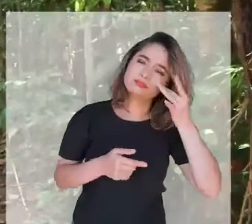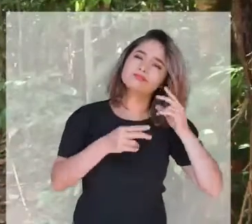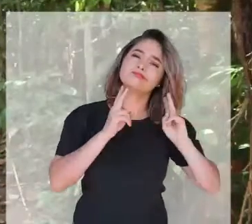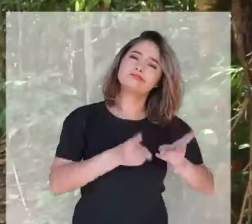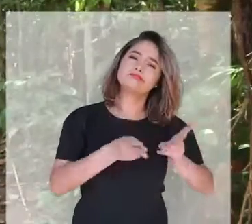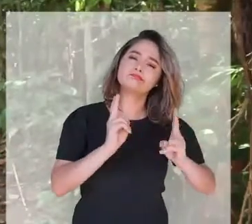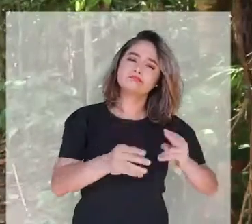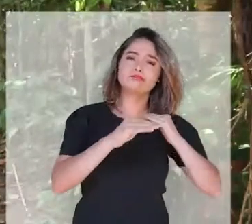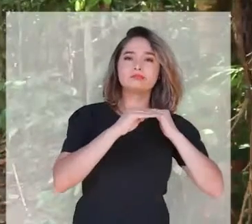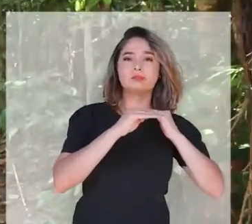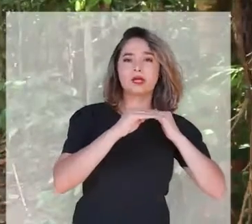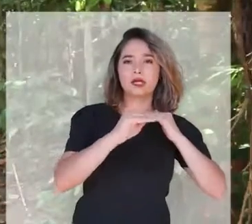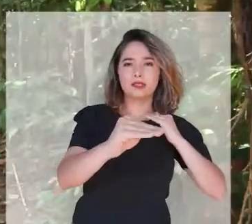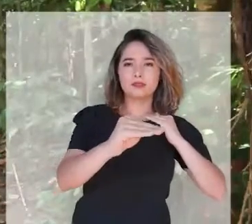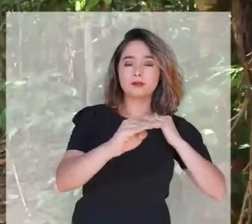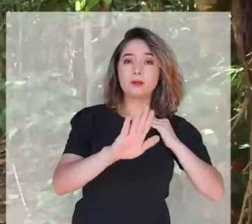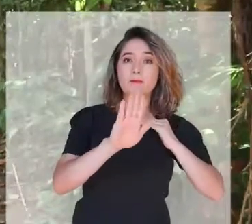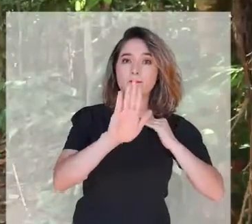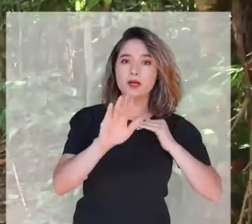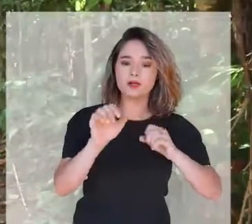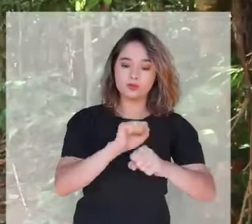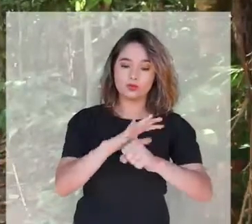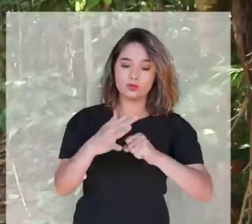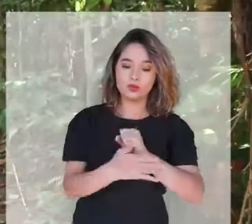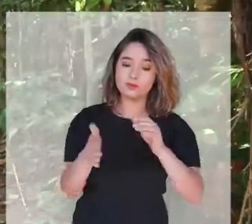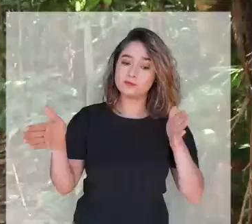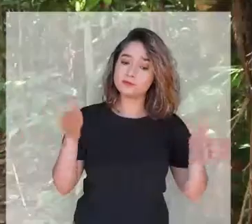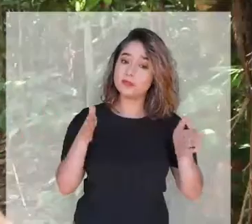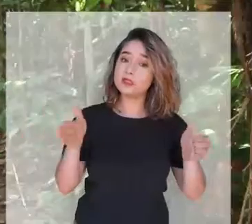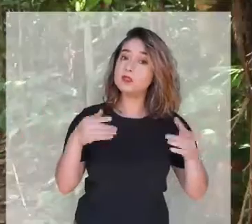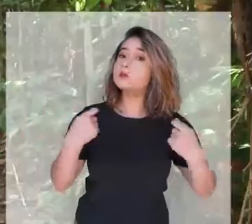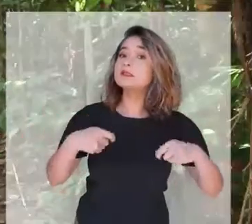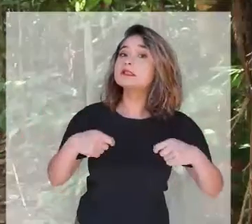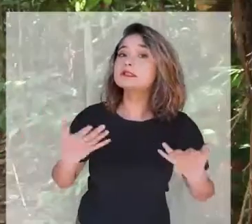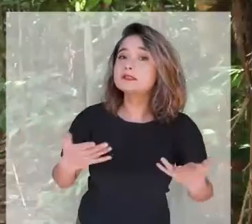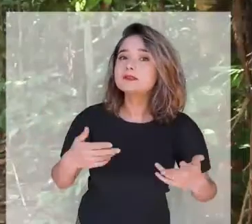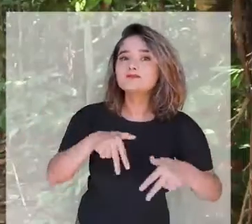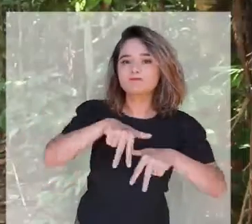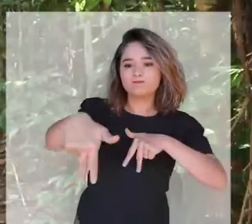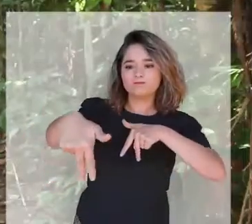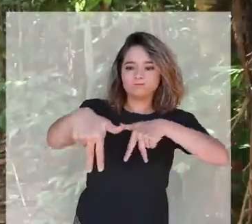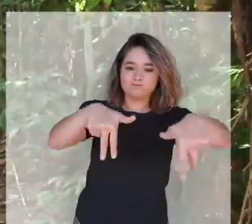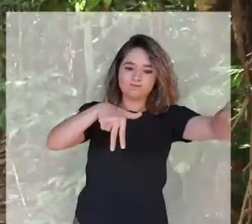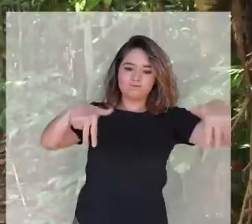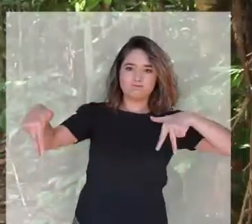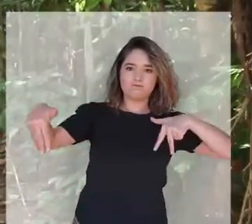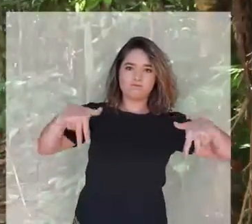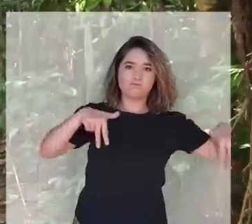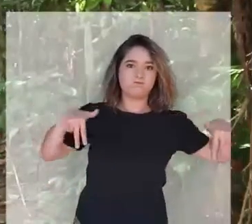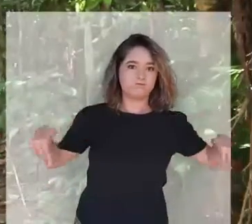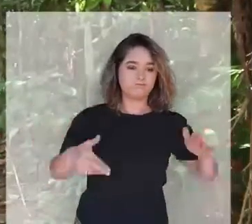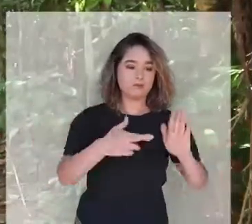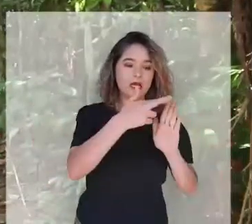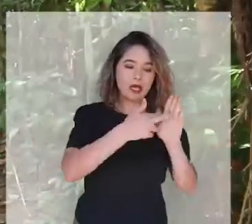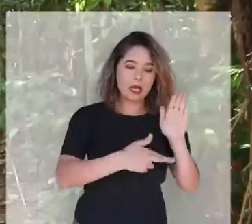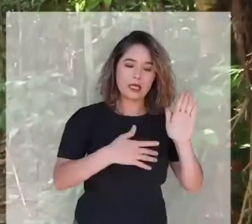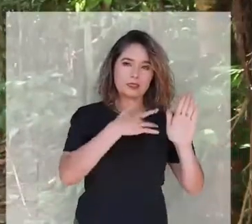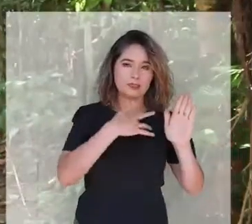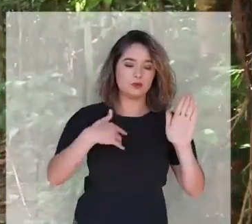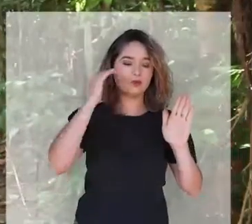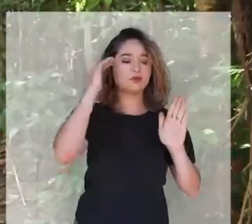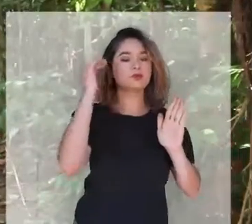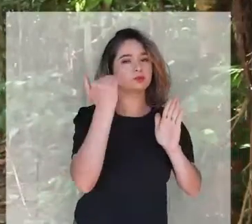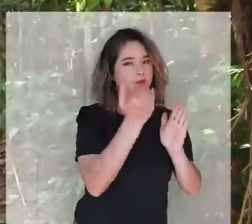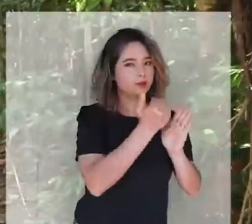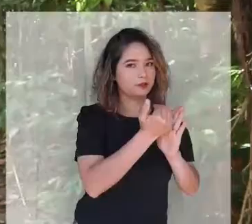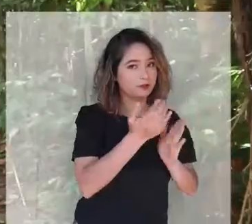E em função do isolamento social e em função dos protocolos que foram estabelecidos, a presencialidade